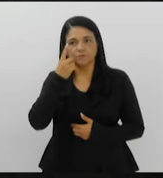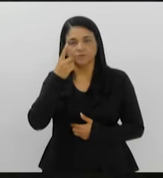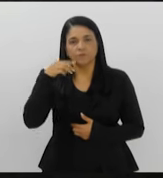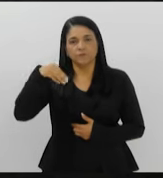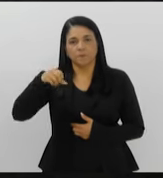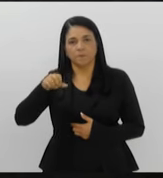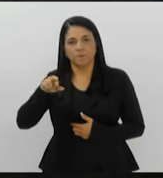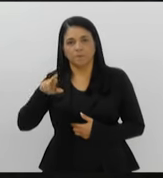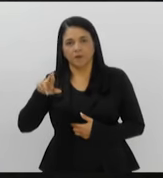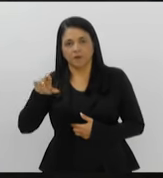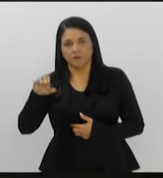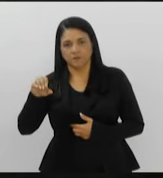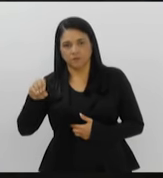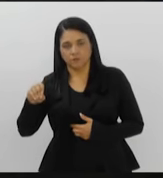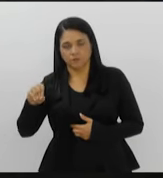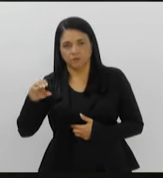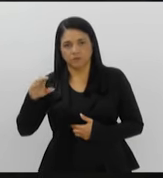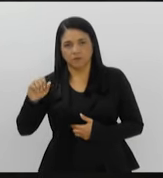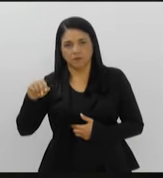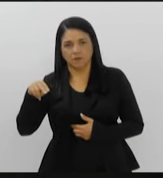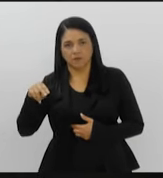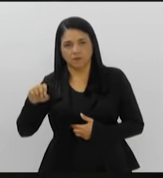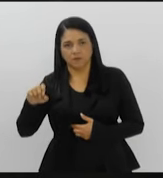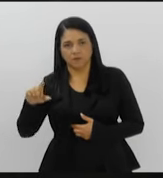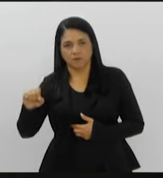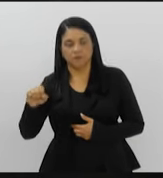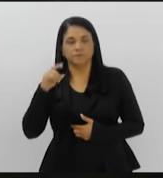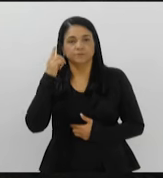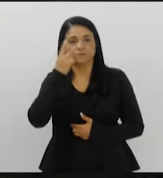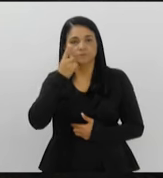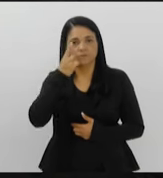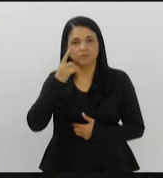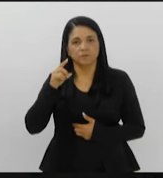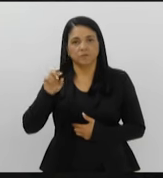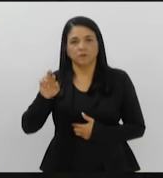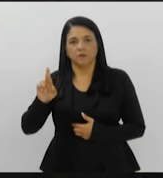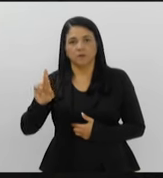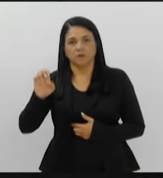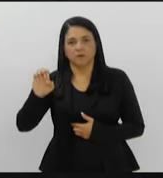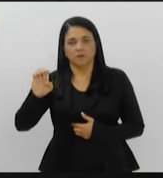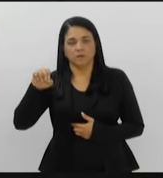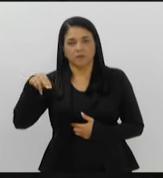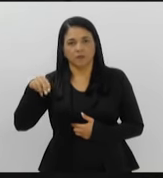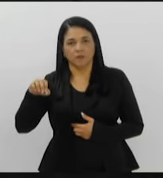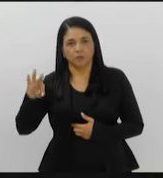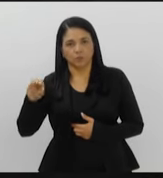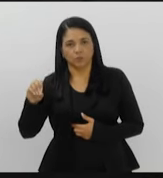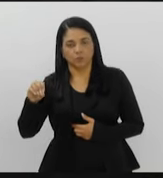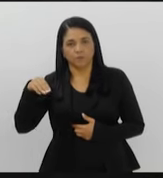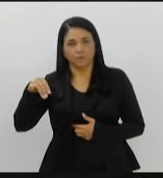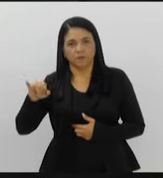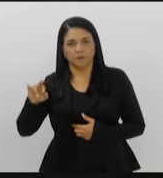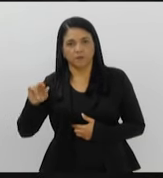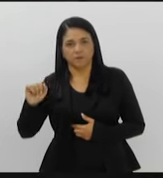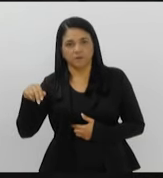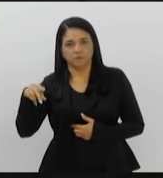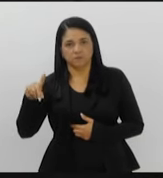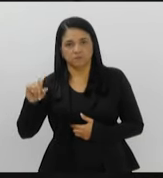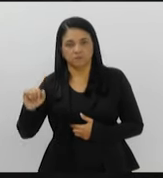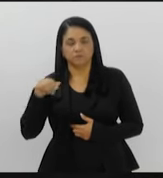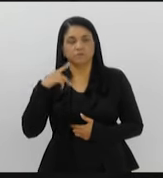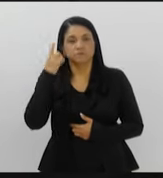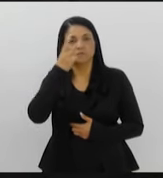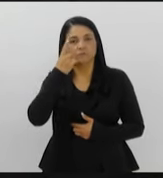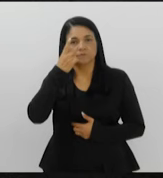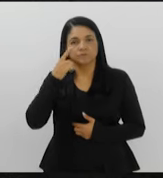Márcio Canella. Nosso deputado Renato Miranda. Nosso deputado